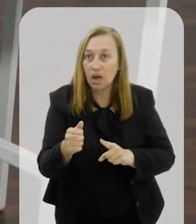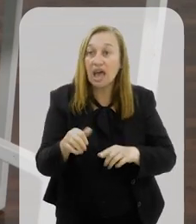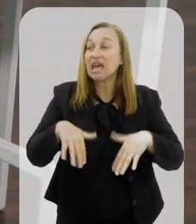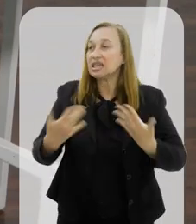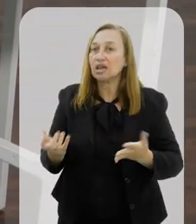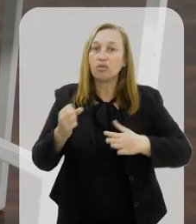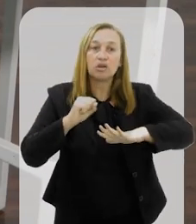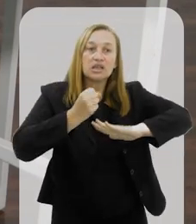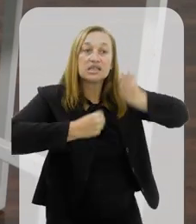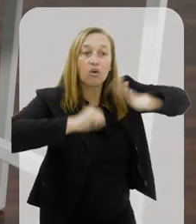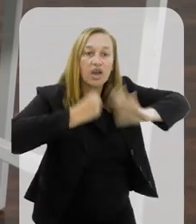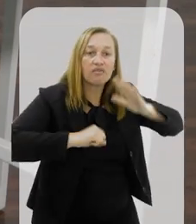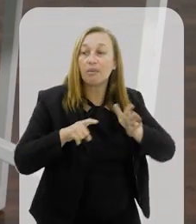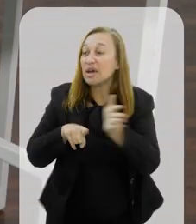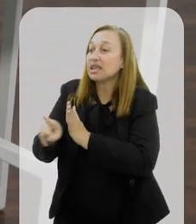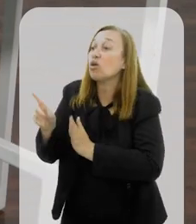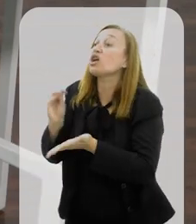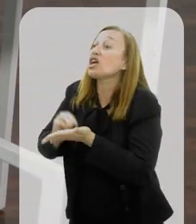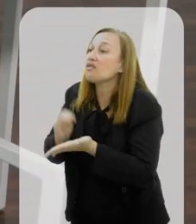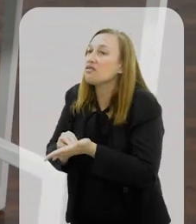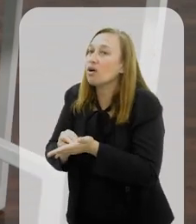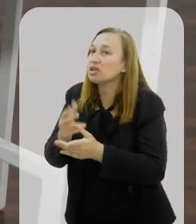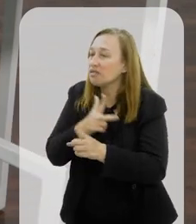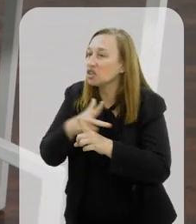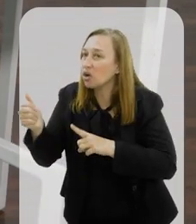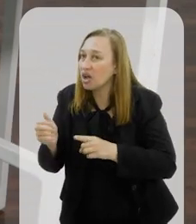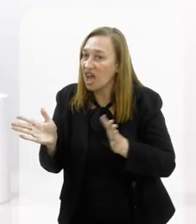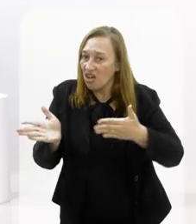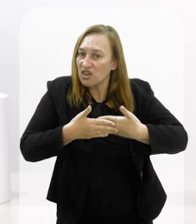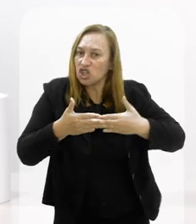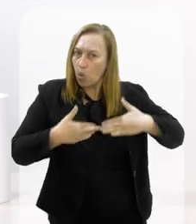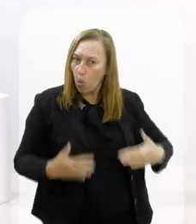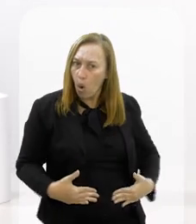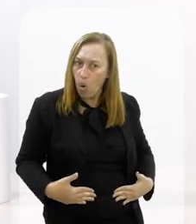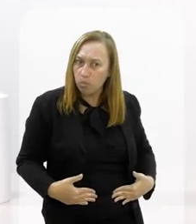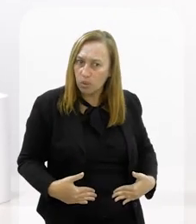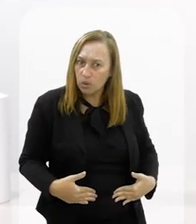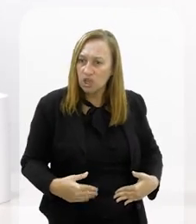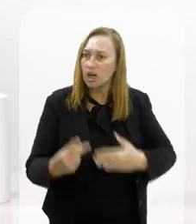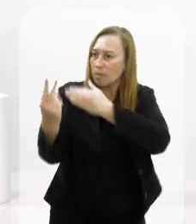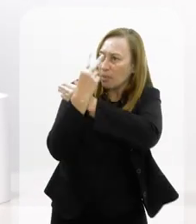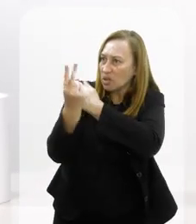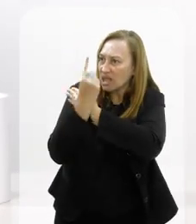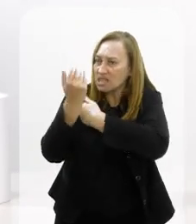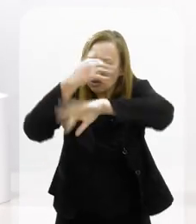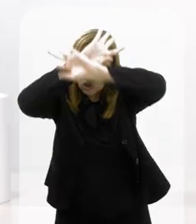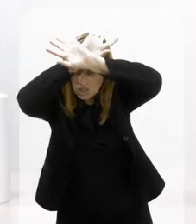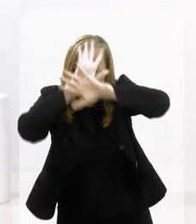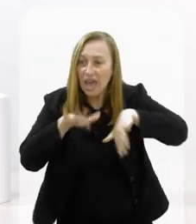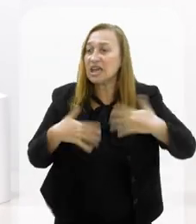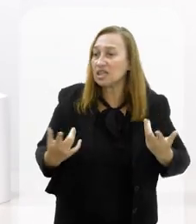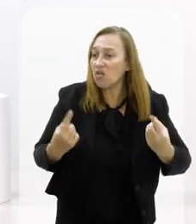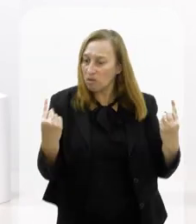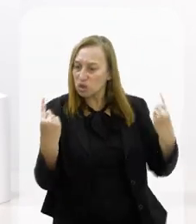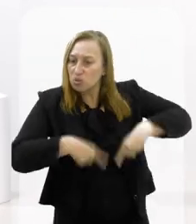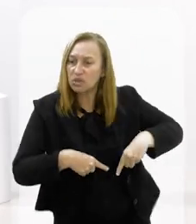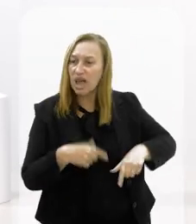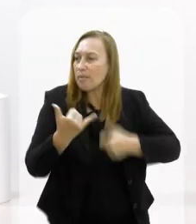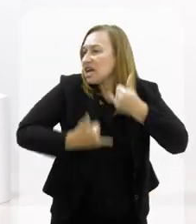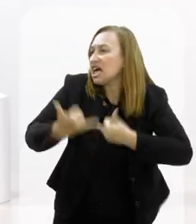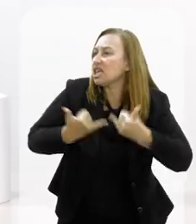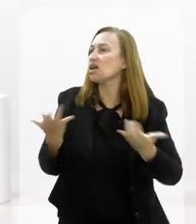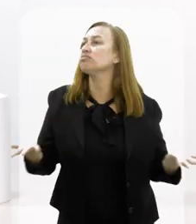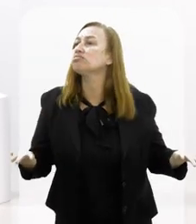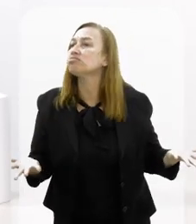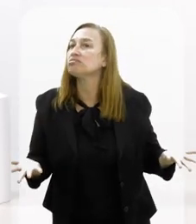Salgueiro vai perguntar então o que que falta pro Salgueiro ser campeão tem que fechar o corpo Vamos então vamos fechar o corpo pra gente disputar essa brincadeira